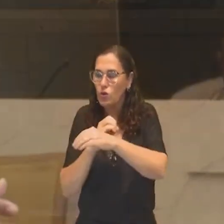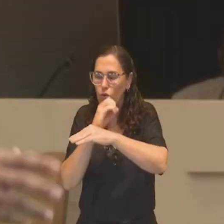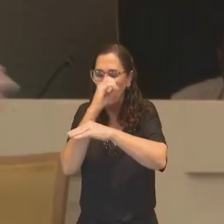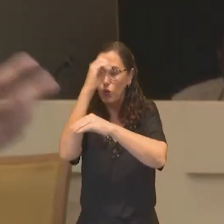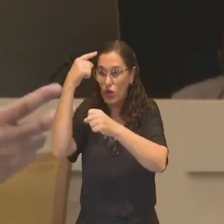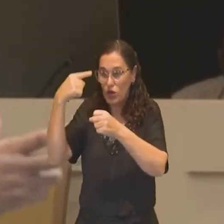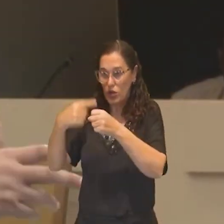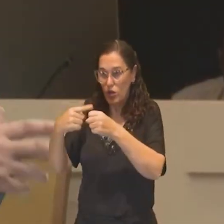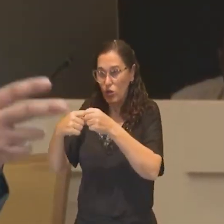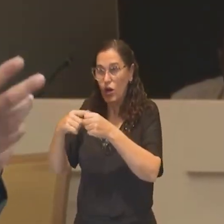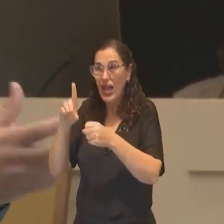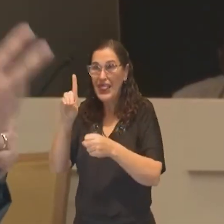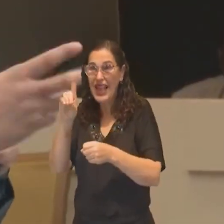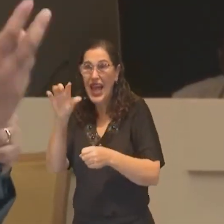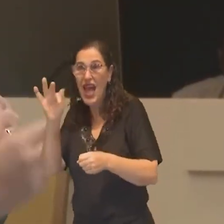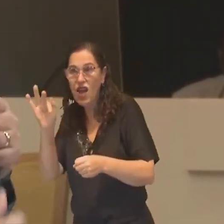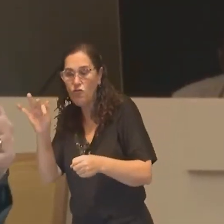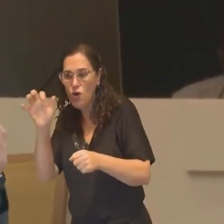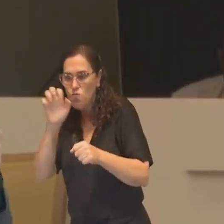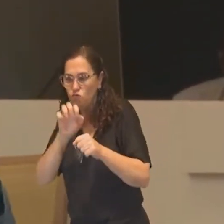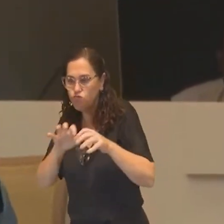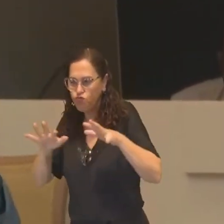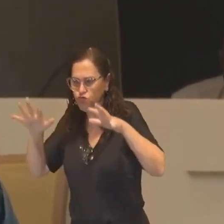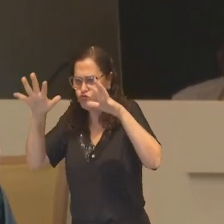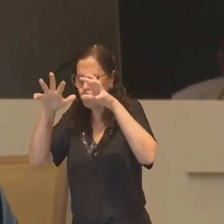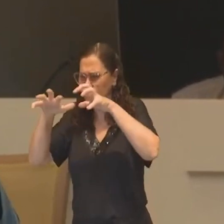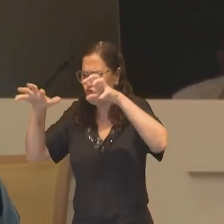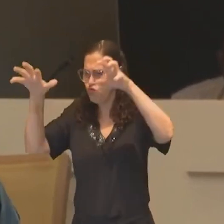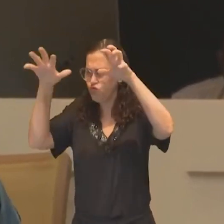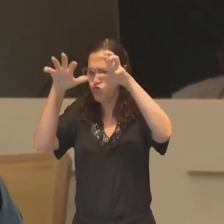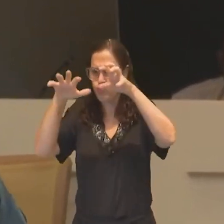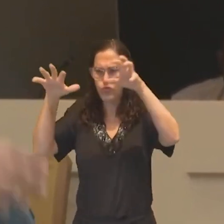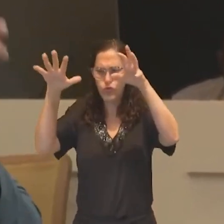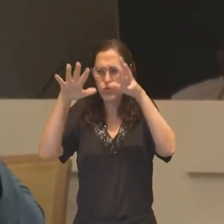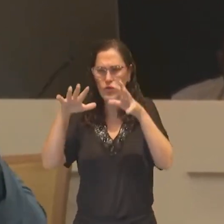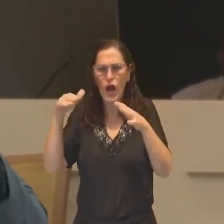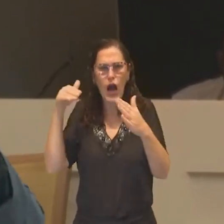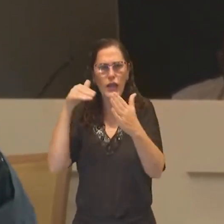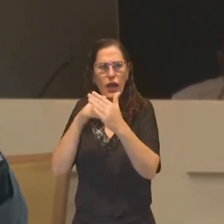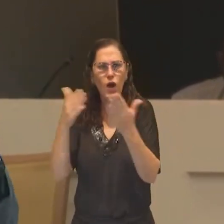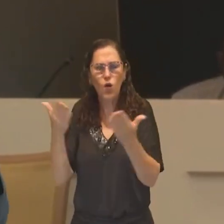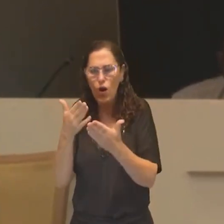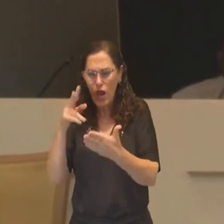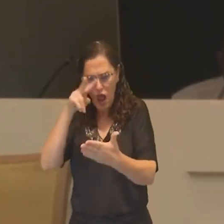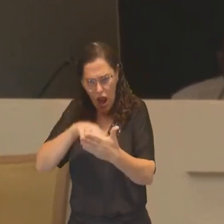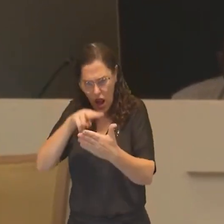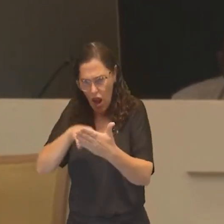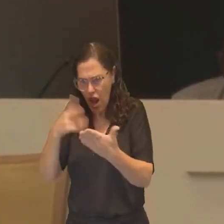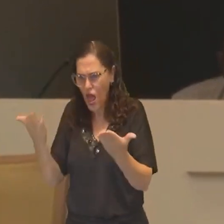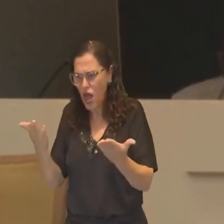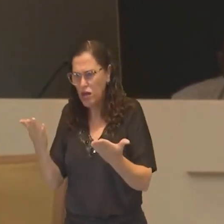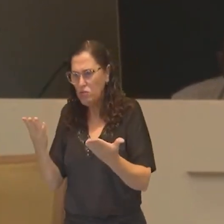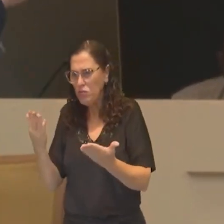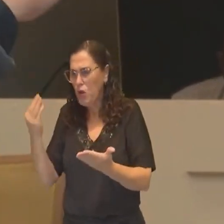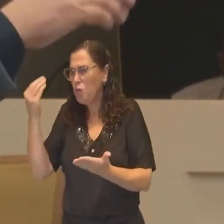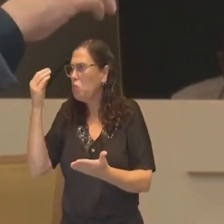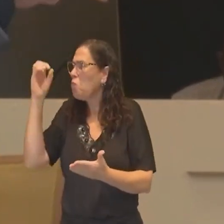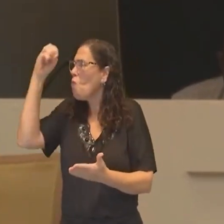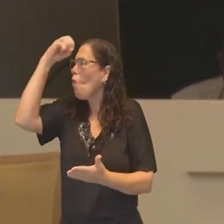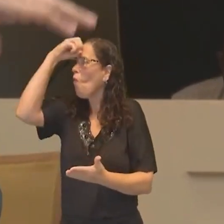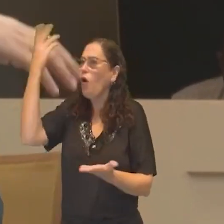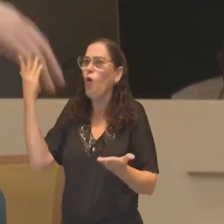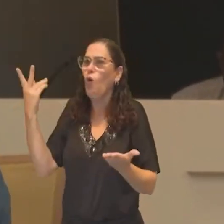cidade e o Distrito Federal tomado por uma fumaça. Até agora eu procurei ler algumas reportagens, não entendi de onde está